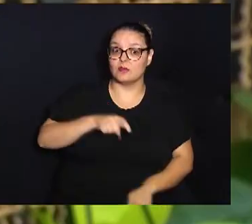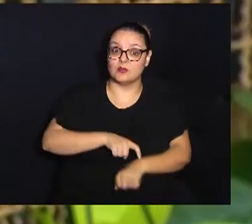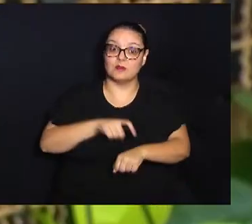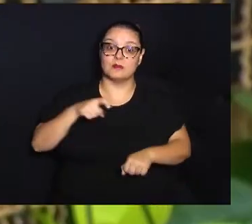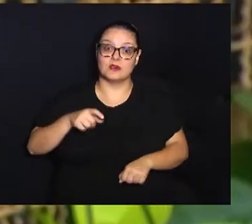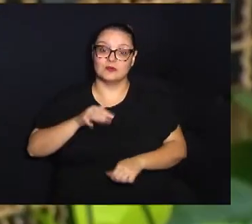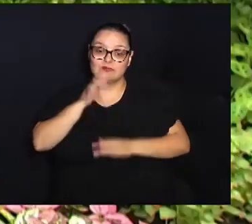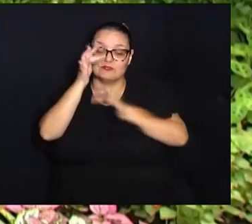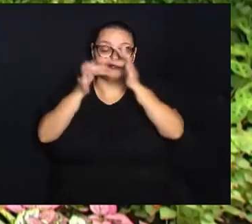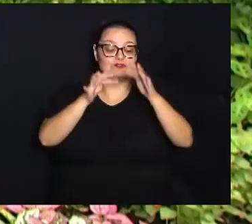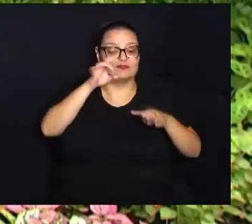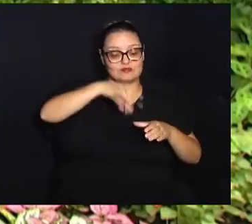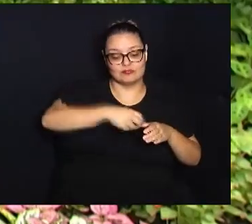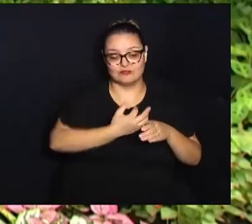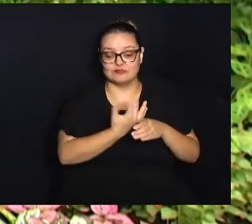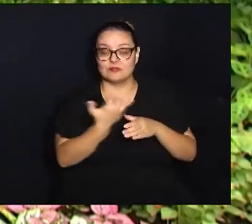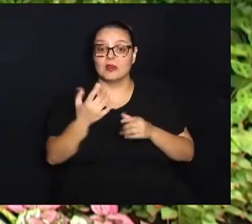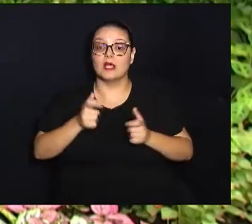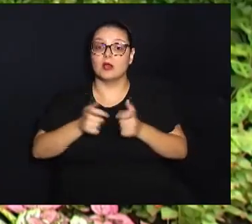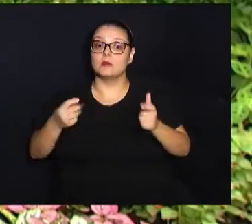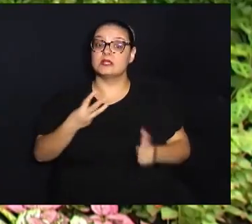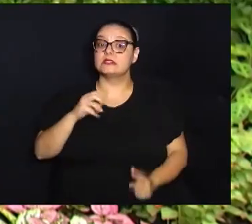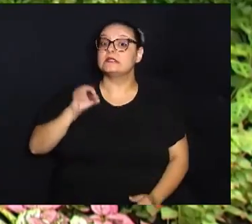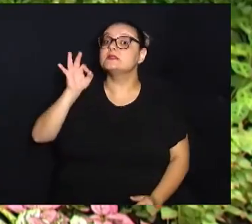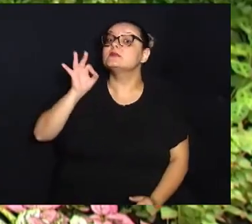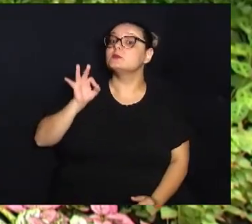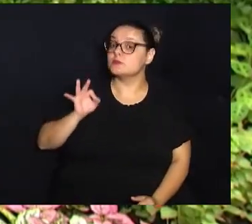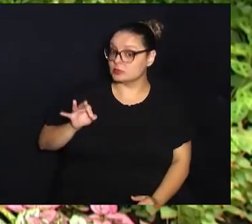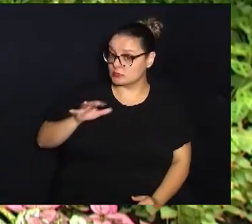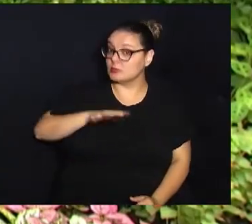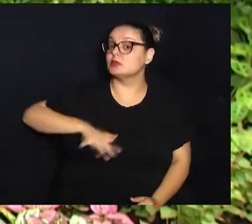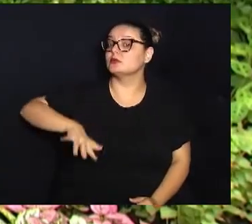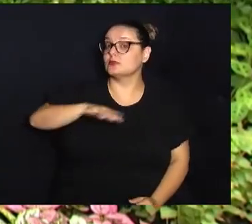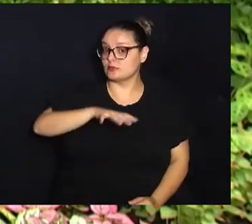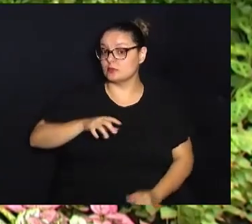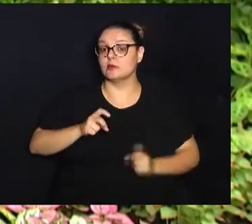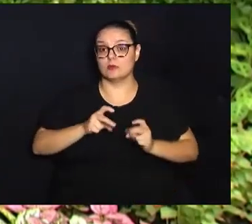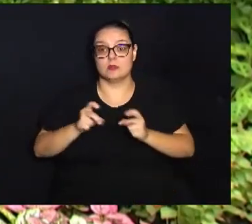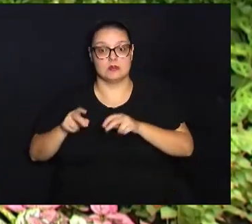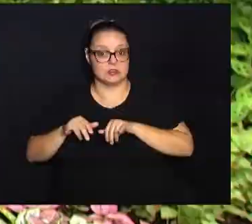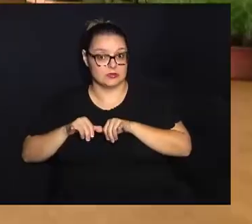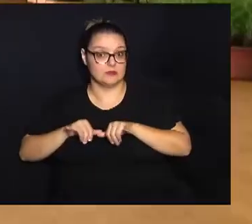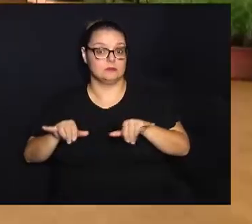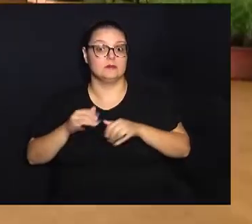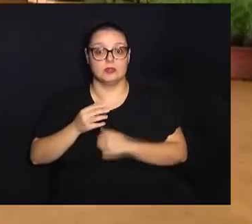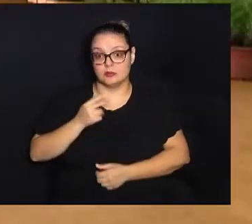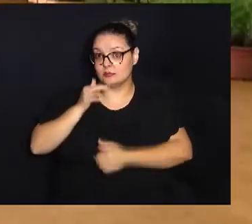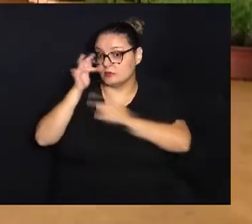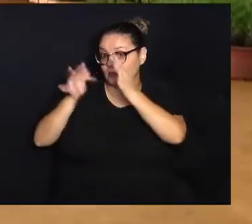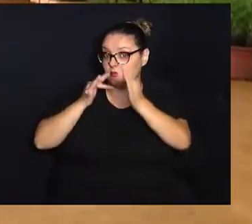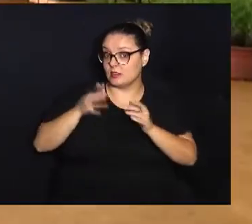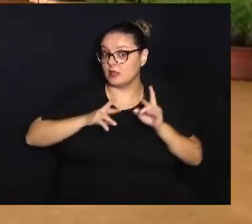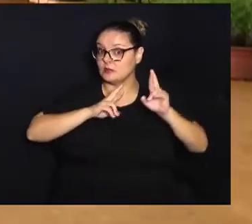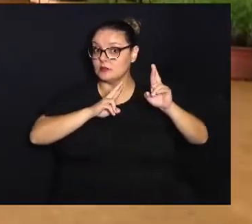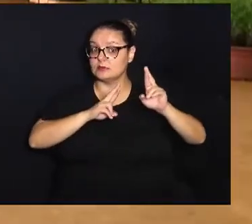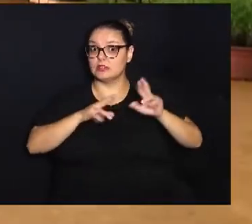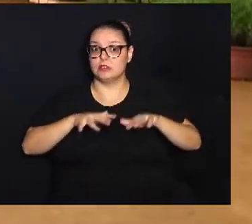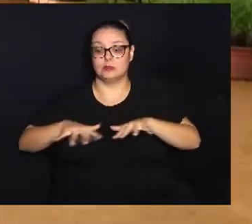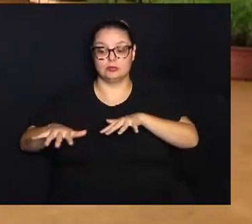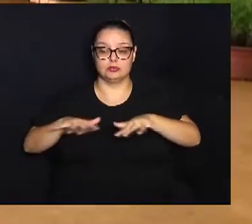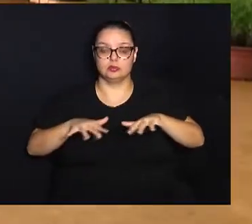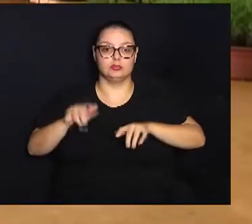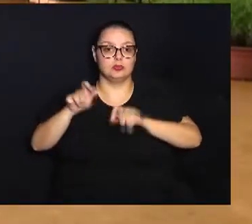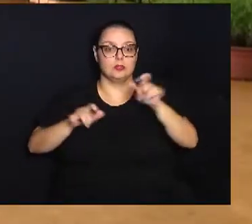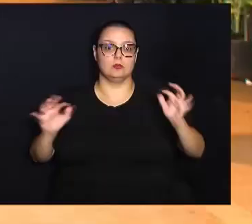plantas e flores aumenta em até 30% no mercado de flores. Durante a estação, a expectativa é que o movimento de